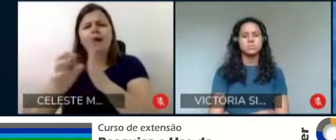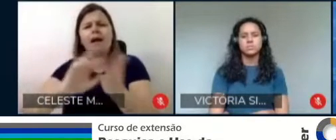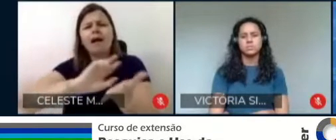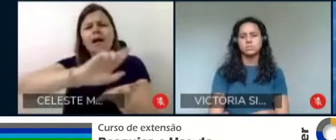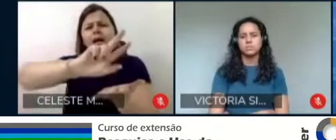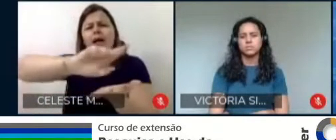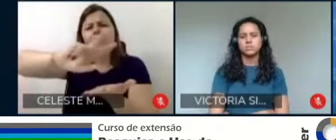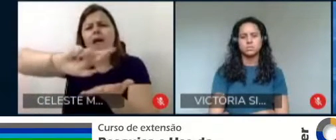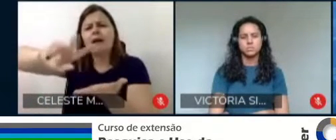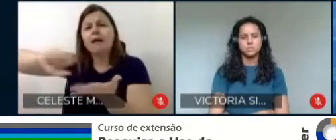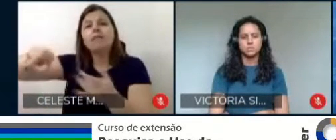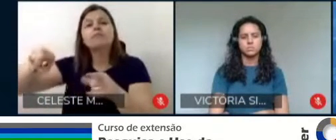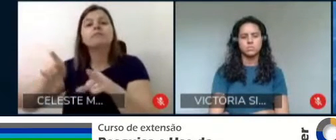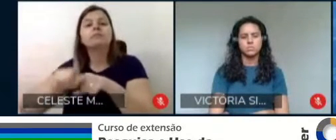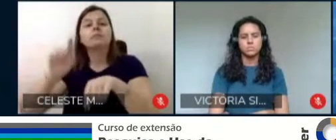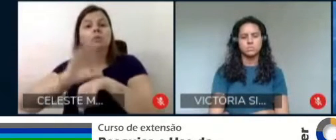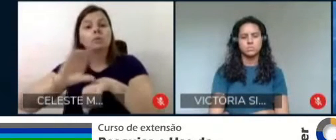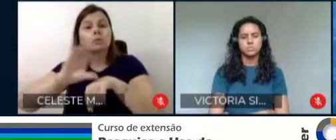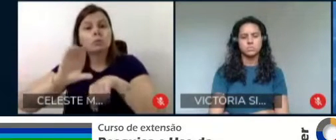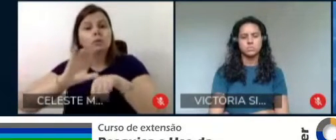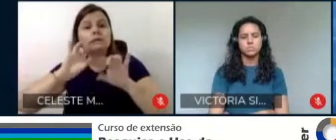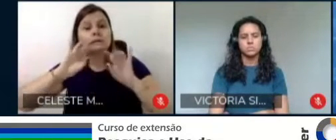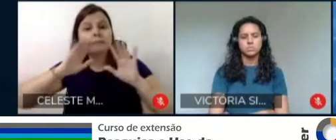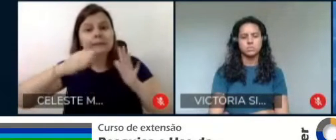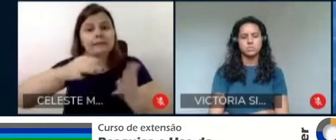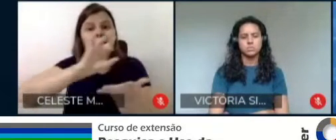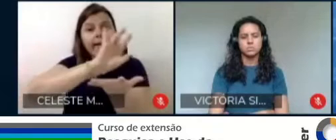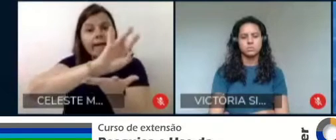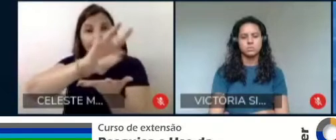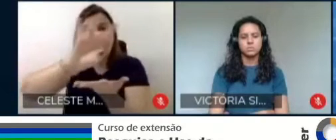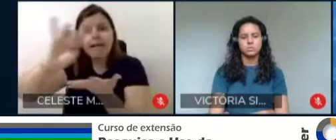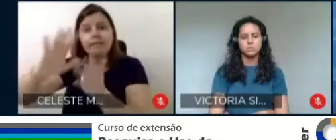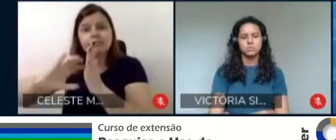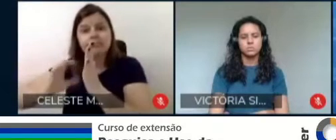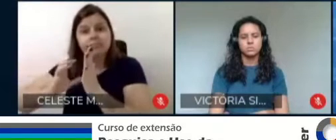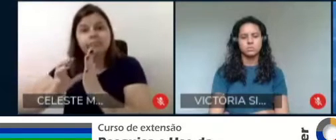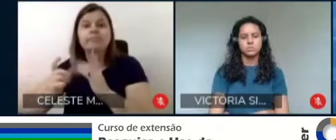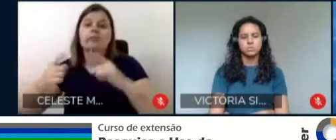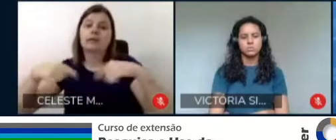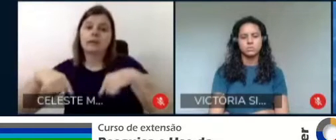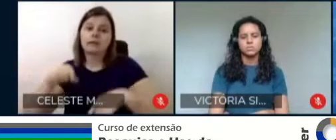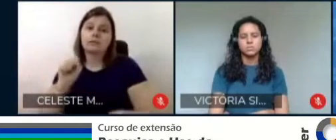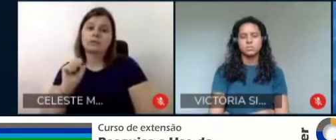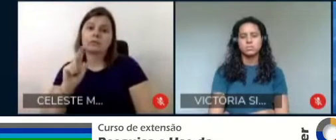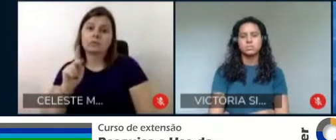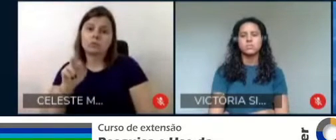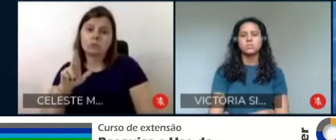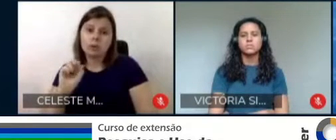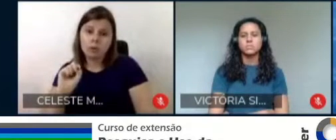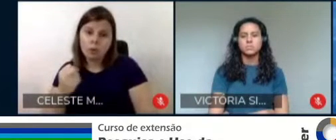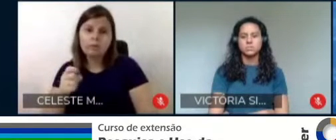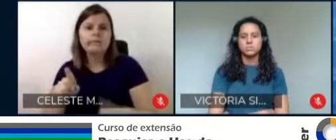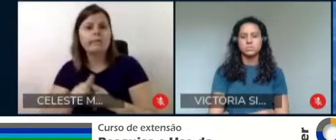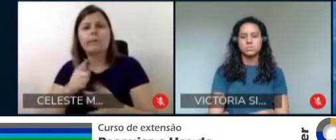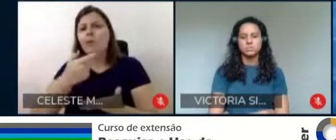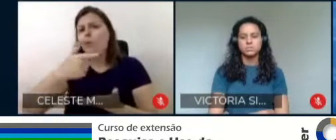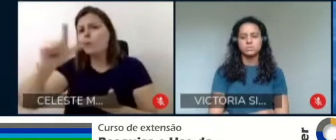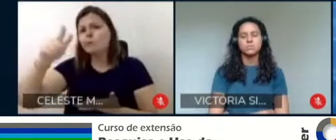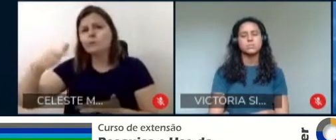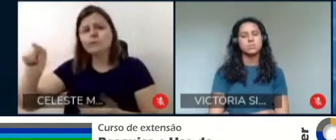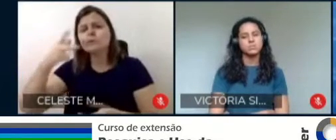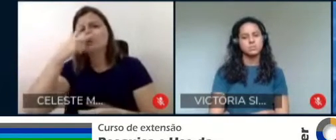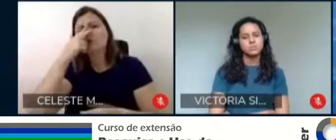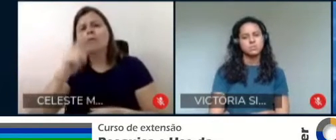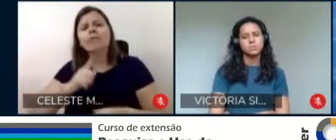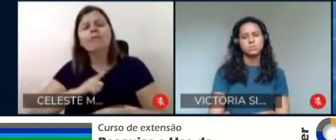e existem cursos específicos para cada uma delas no Super 8 e além do Super 8, né, como é o caso dos